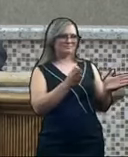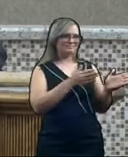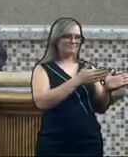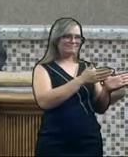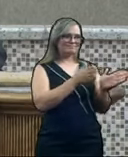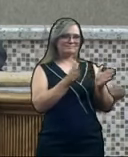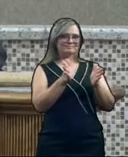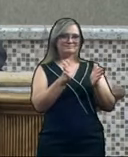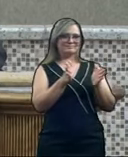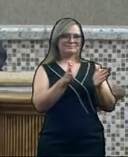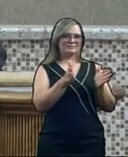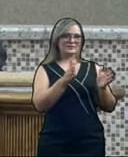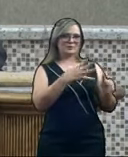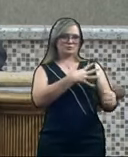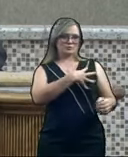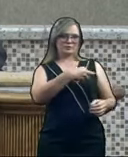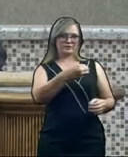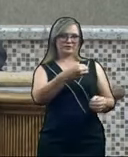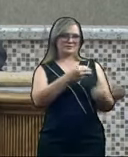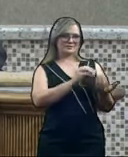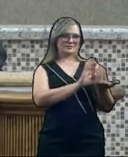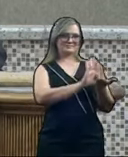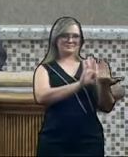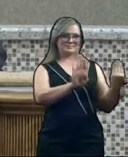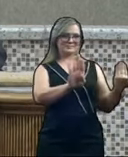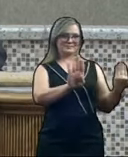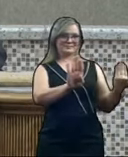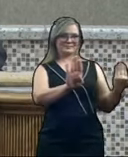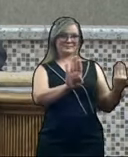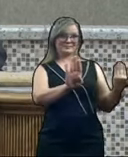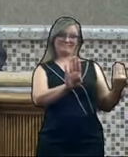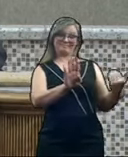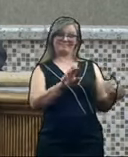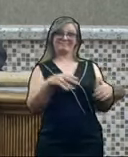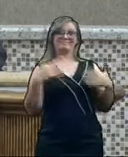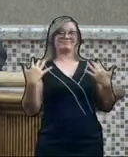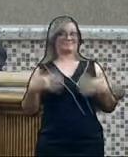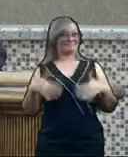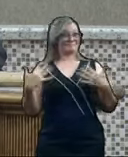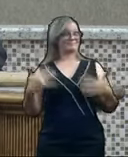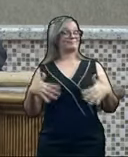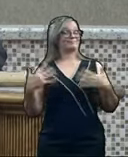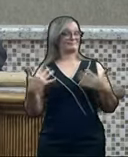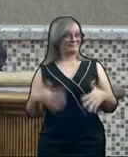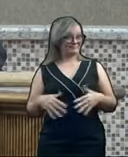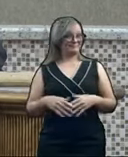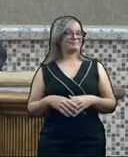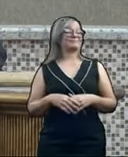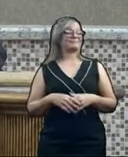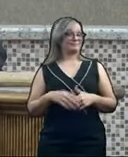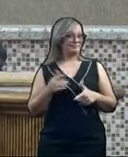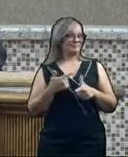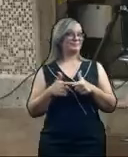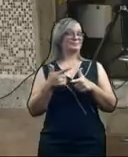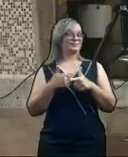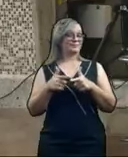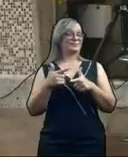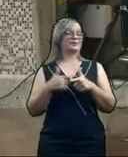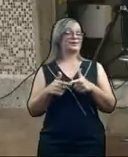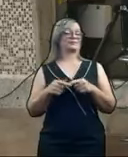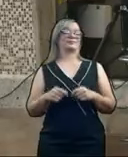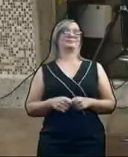interesses aquele lá ainda que tivesse a promessa de Deus ainda que possuísse a benção de Deus